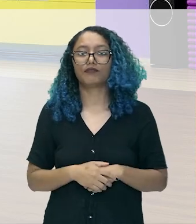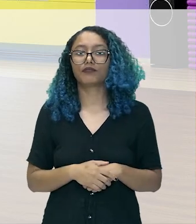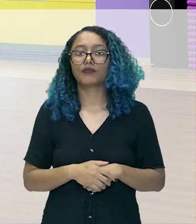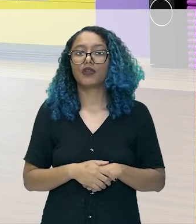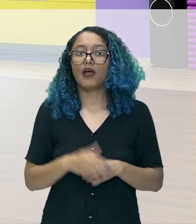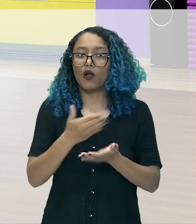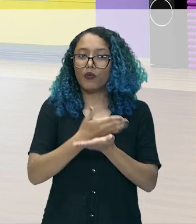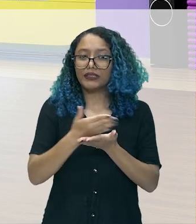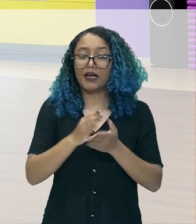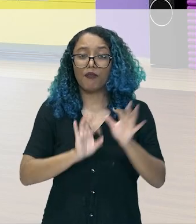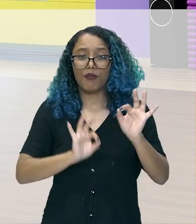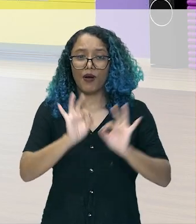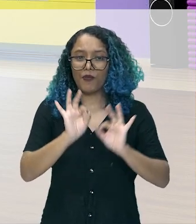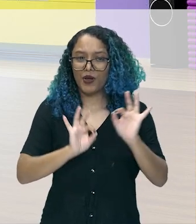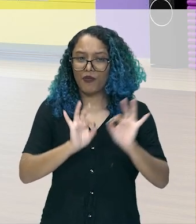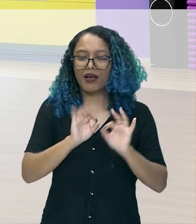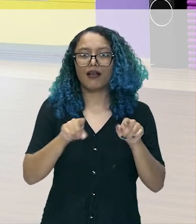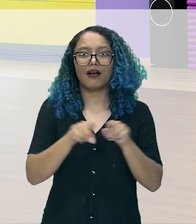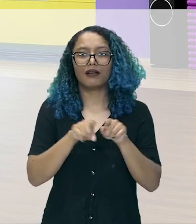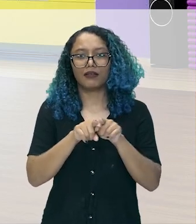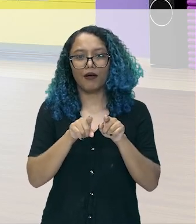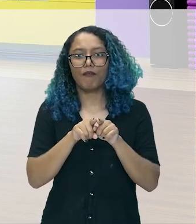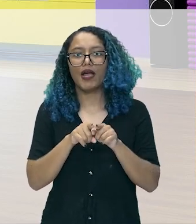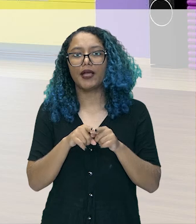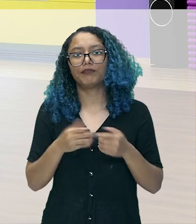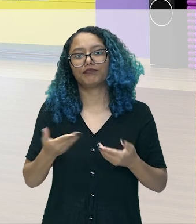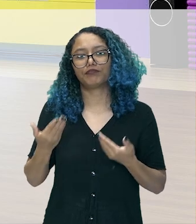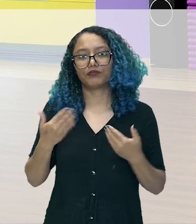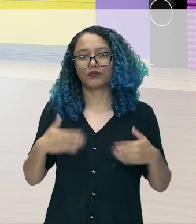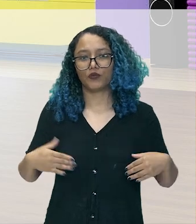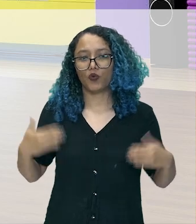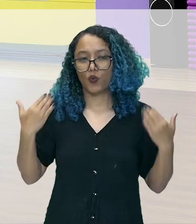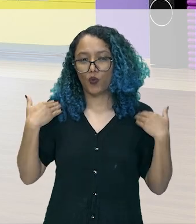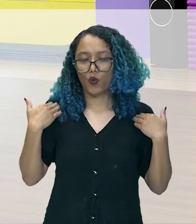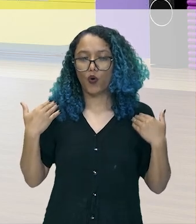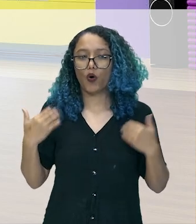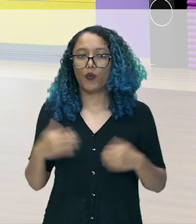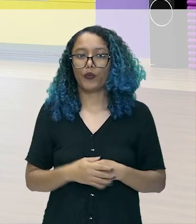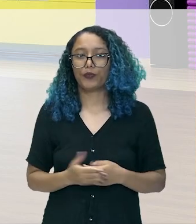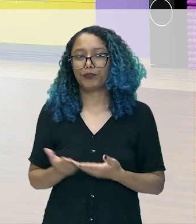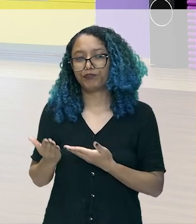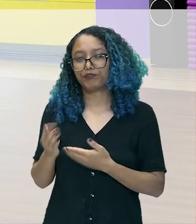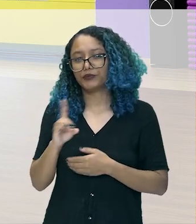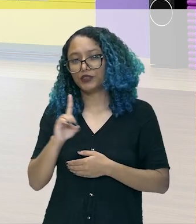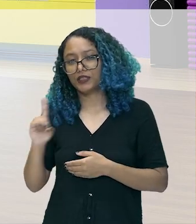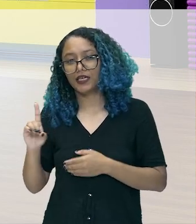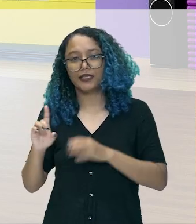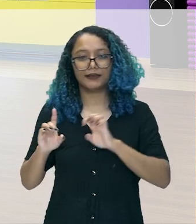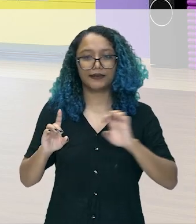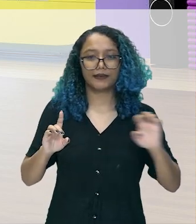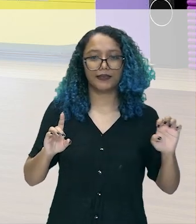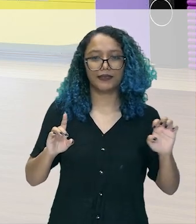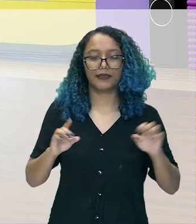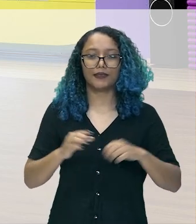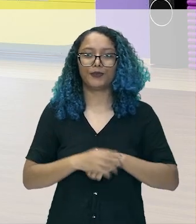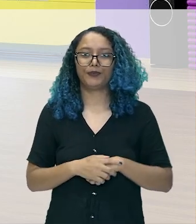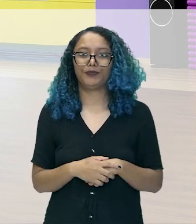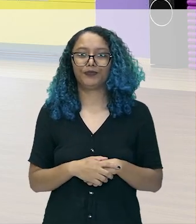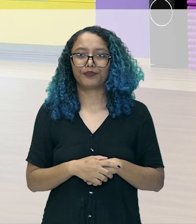aqui uma ginástica aeróbica de academia. Vamos pôr aí o corpo para jogo, tá bom? E aí eu começo pedindo que